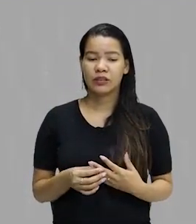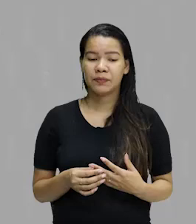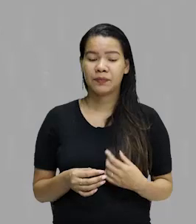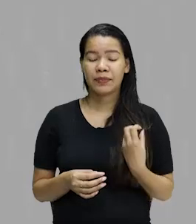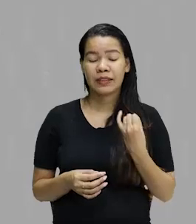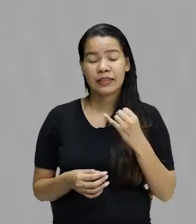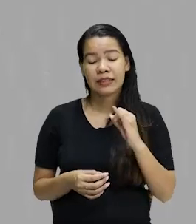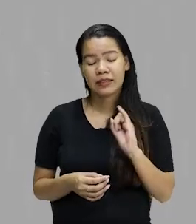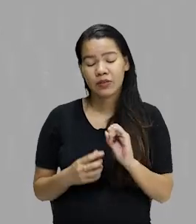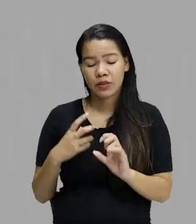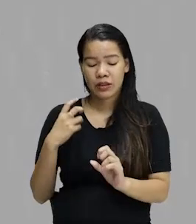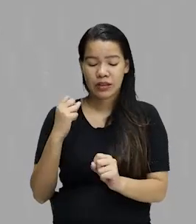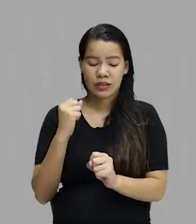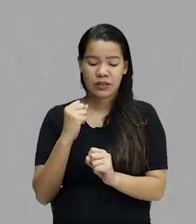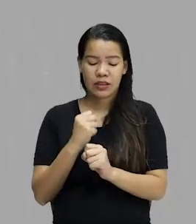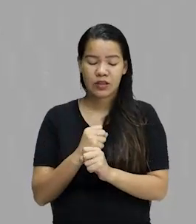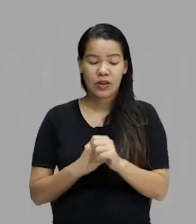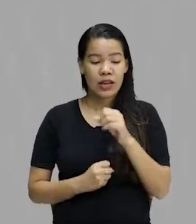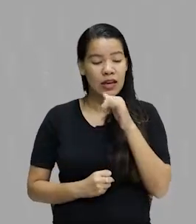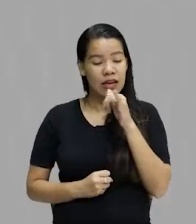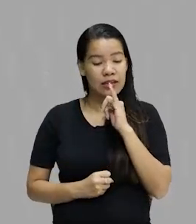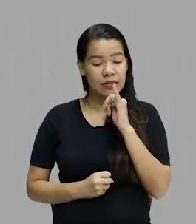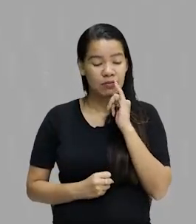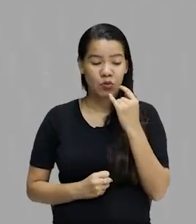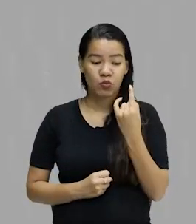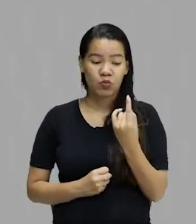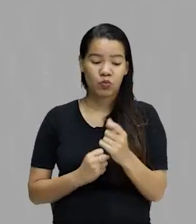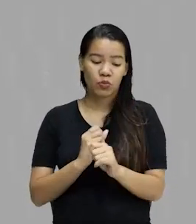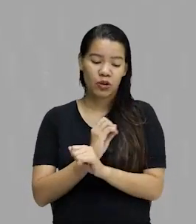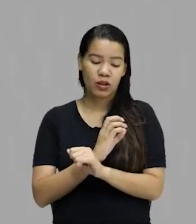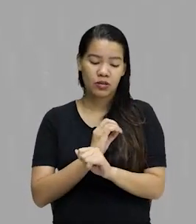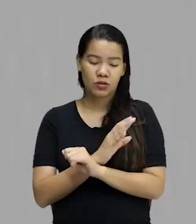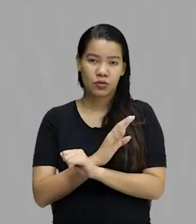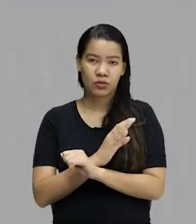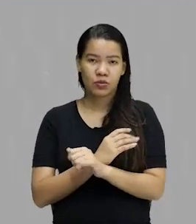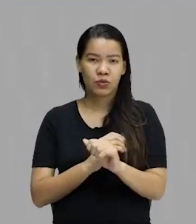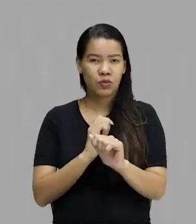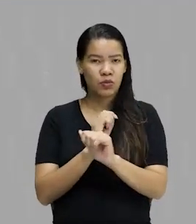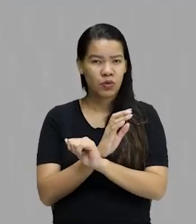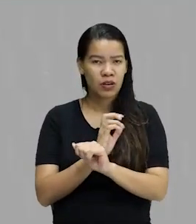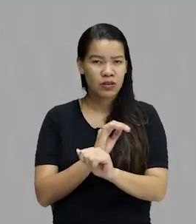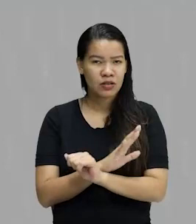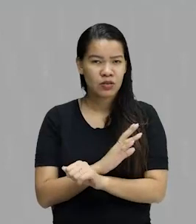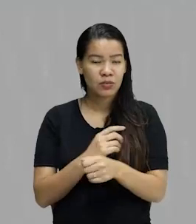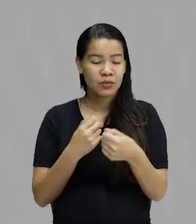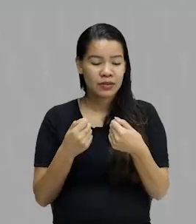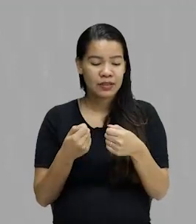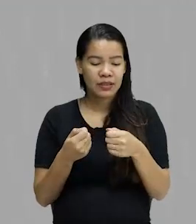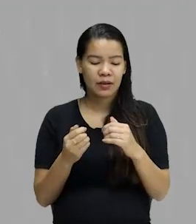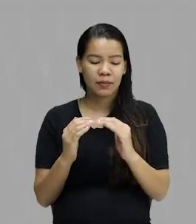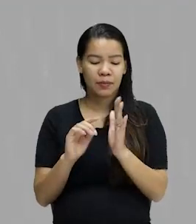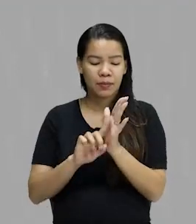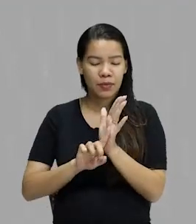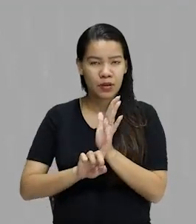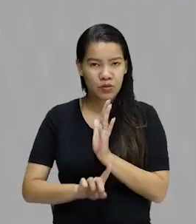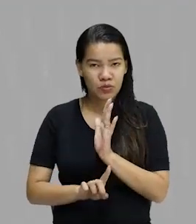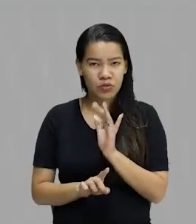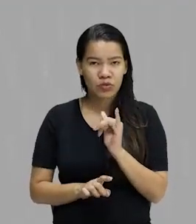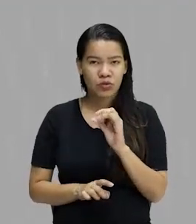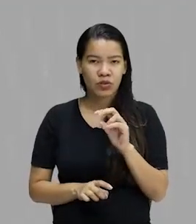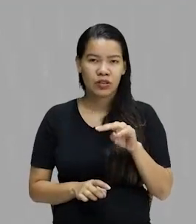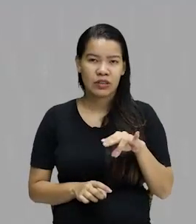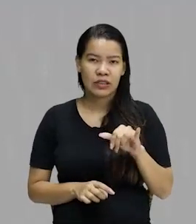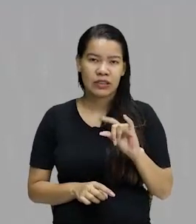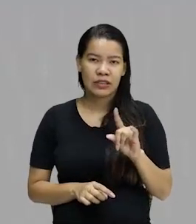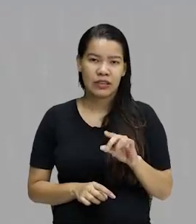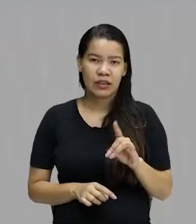se o resultado fosse um ácido, esse ácido deve ser menos ionizado do que o ácido que